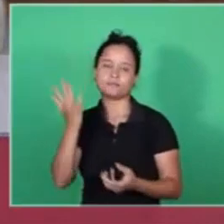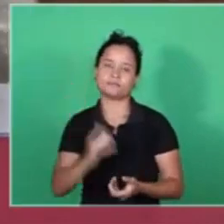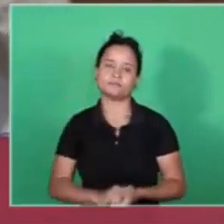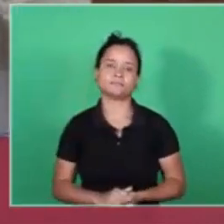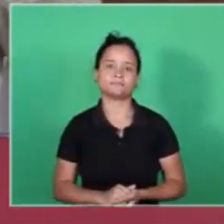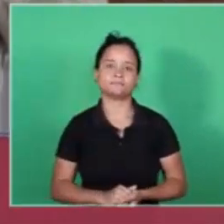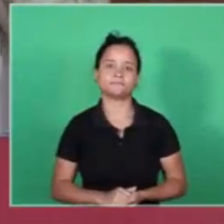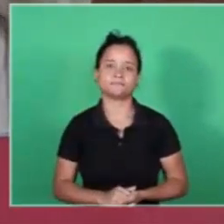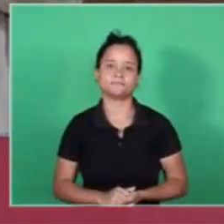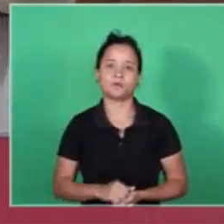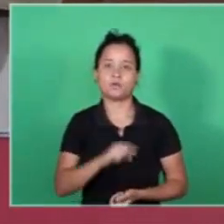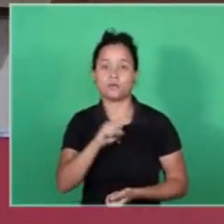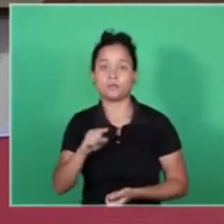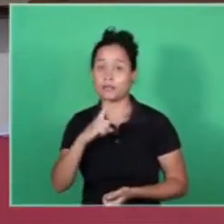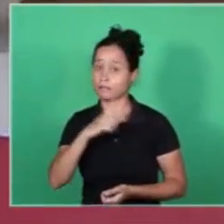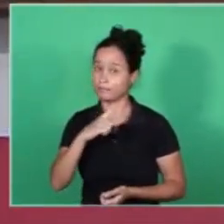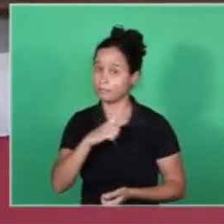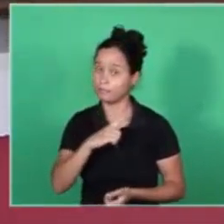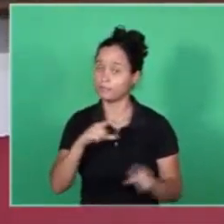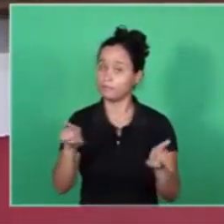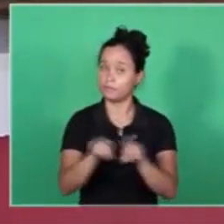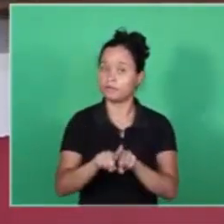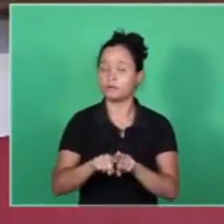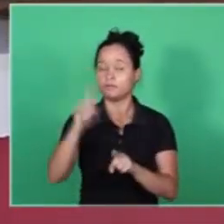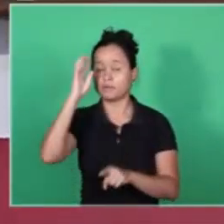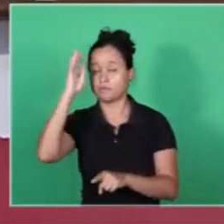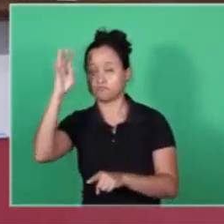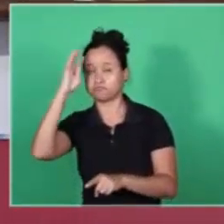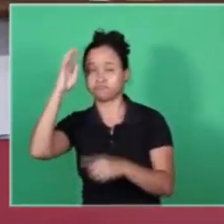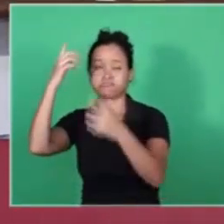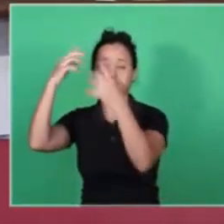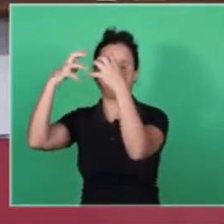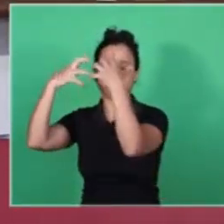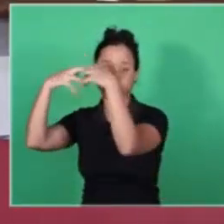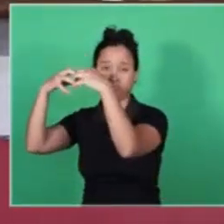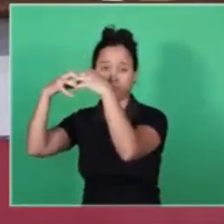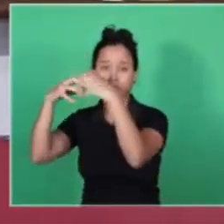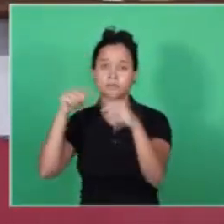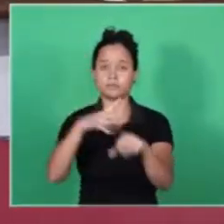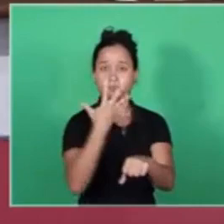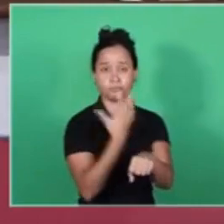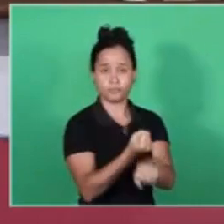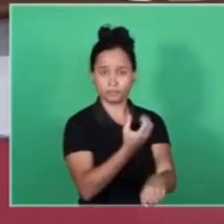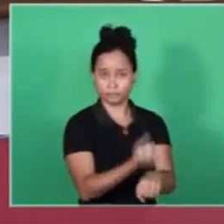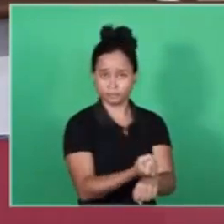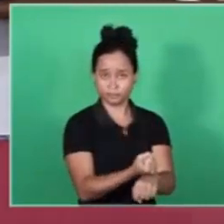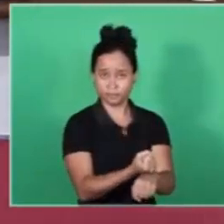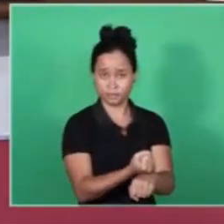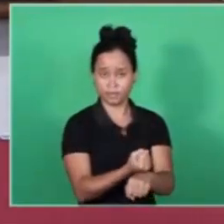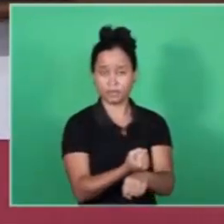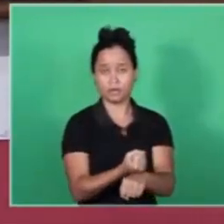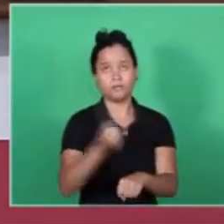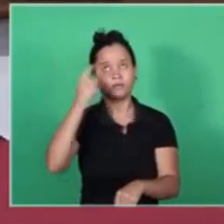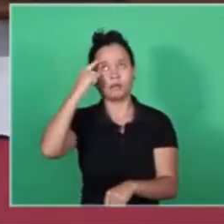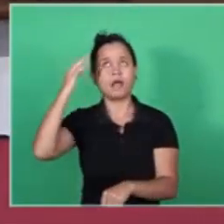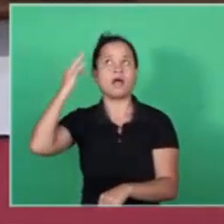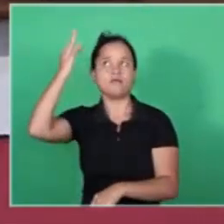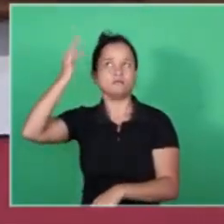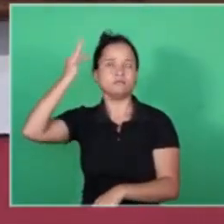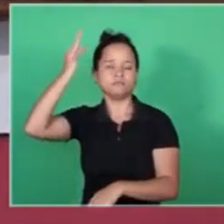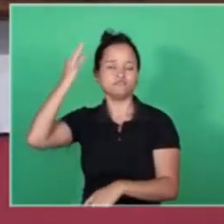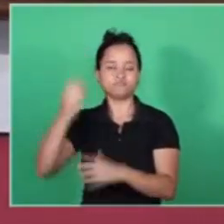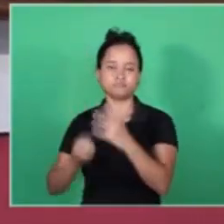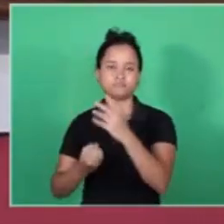o que você pensa, você vai para cima da matéria e faz a filosofia que você quiser.